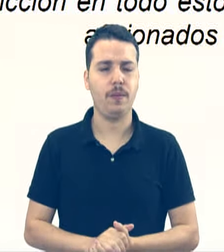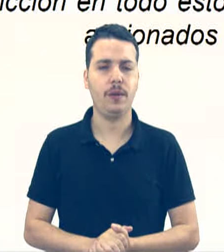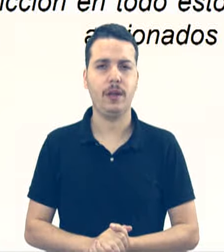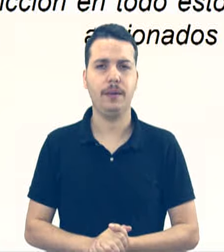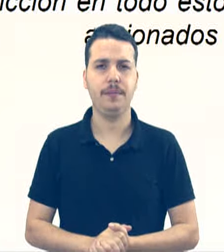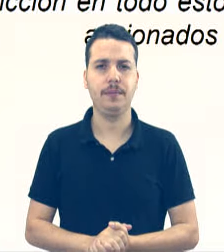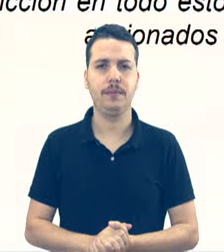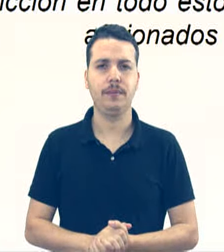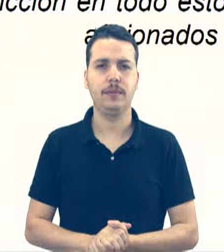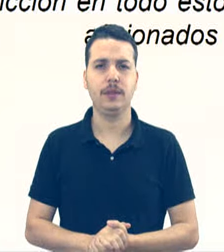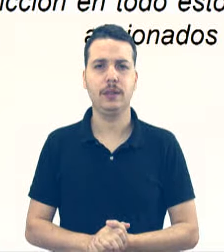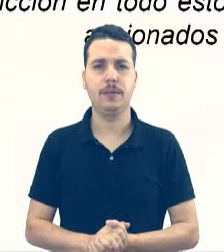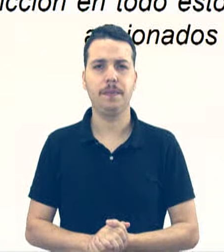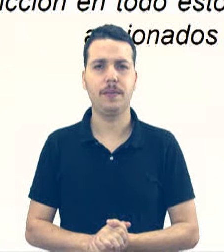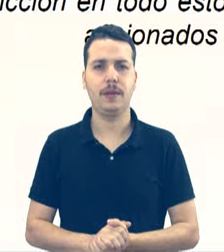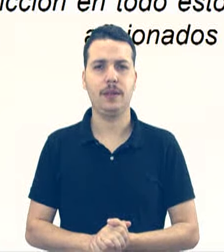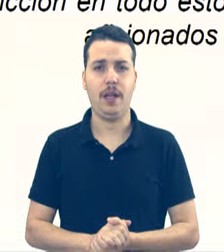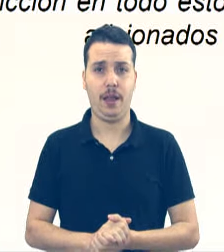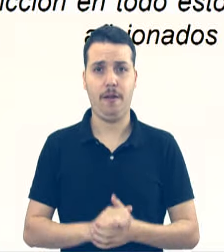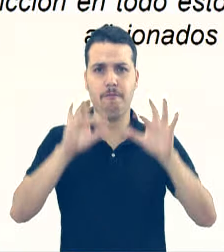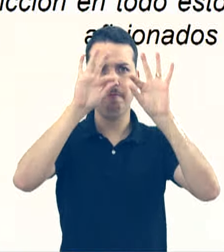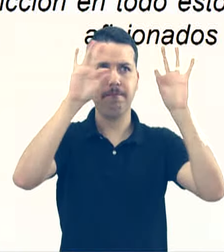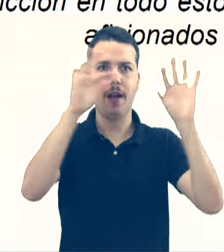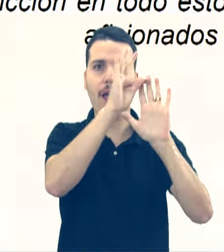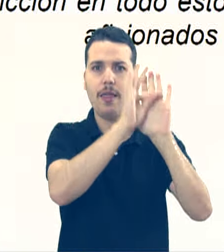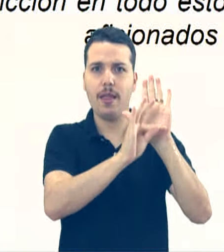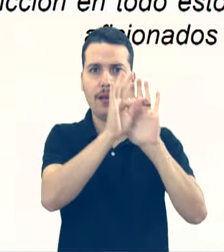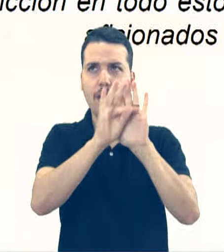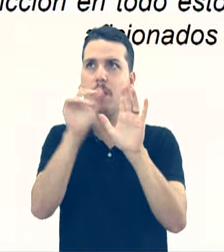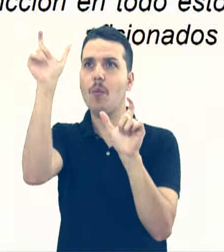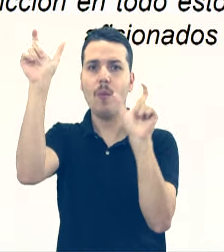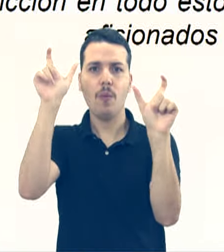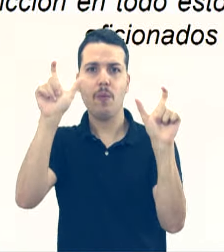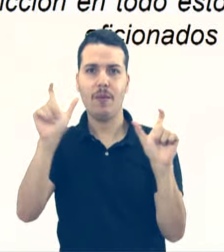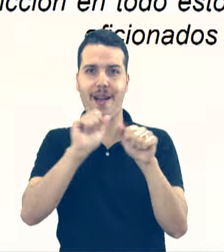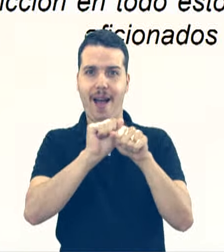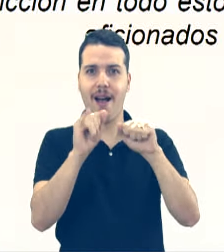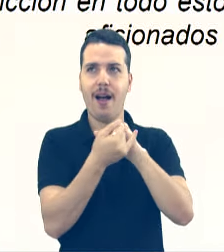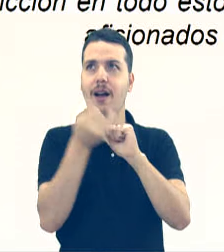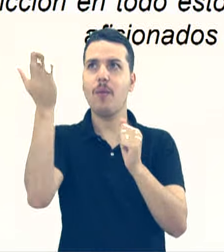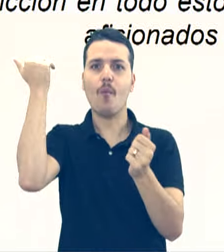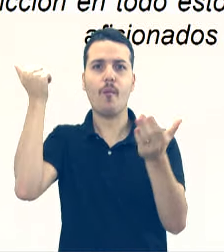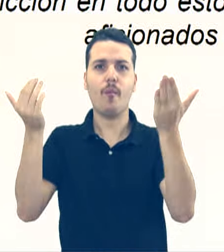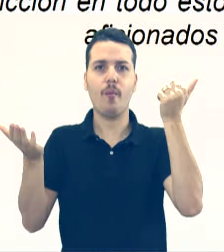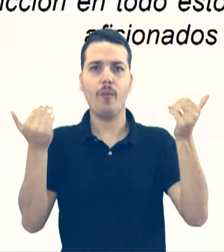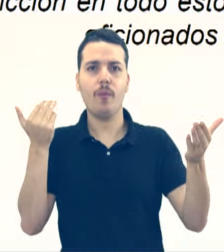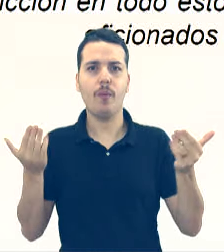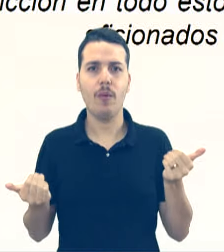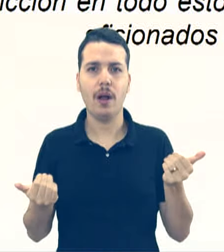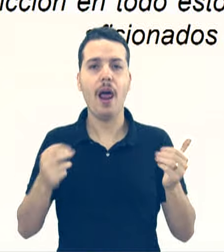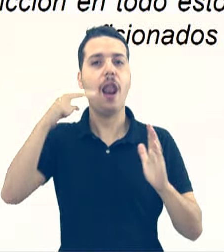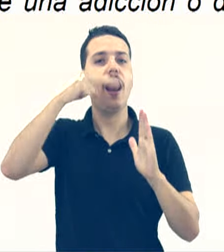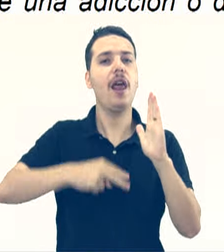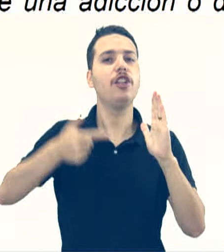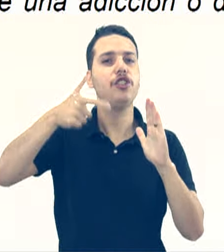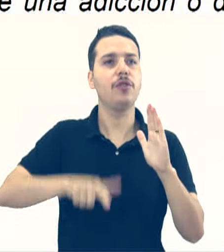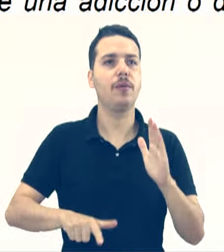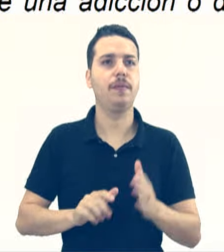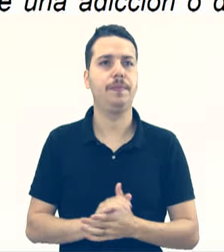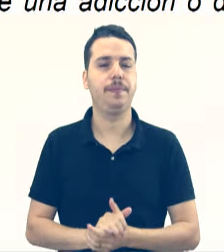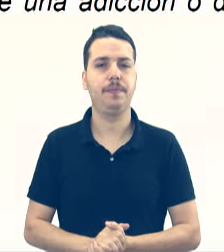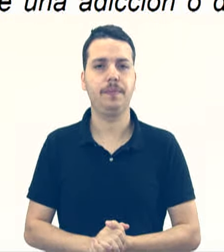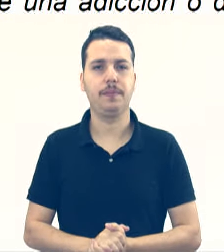Se eu retirar essas palavras, os adjetivos deste parágrafo, tá? Vamos fazer a releitura dele?